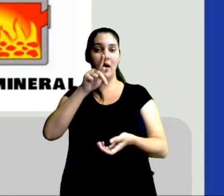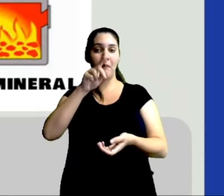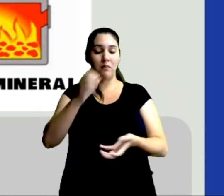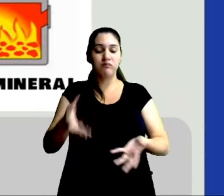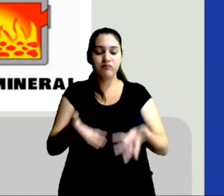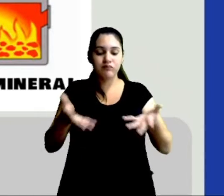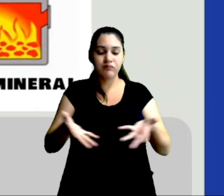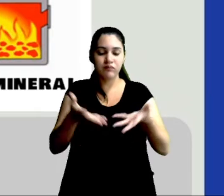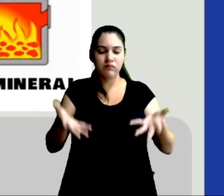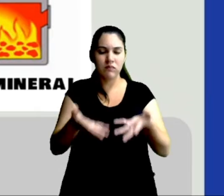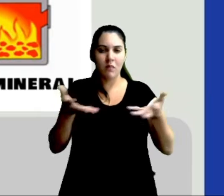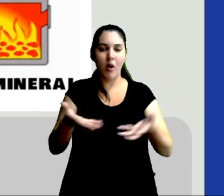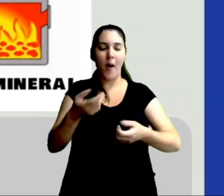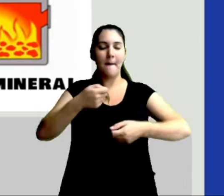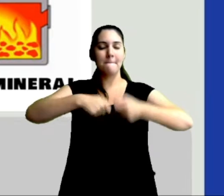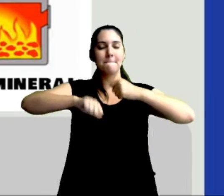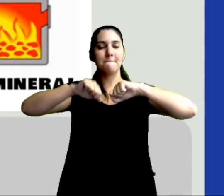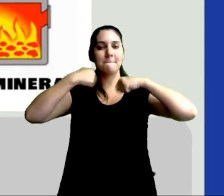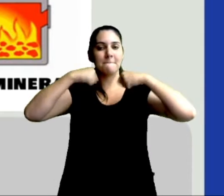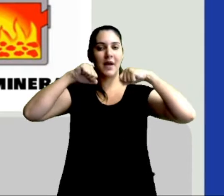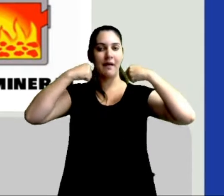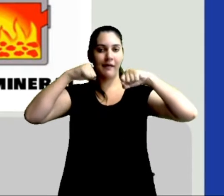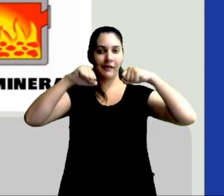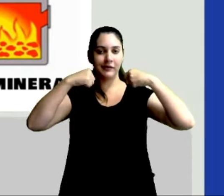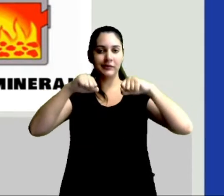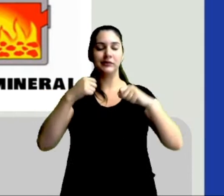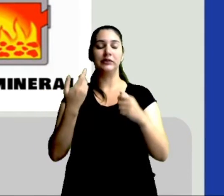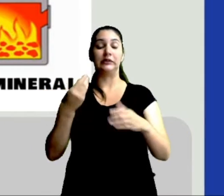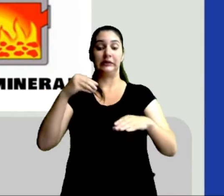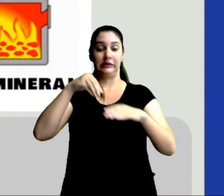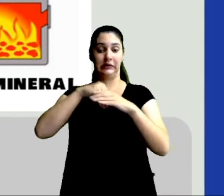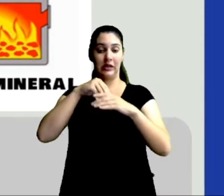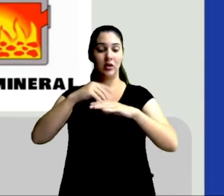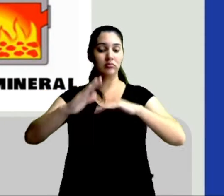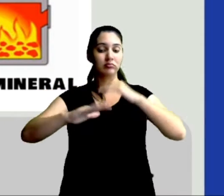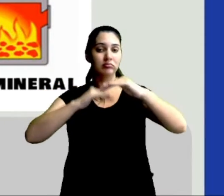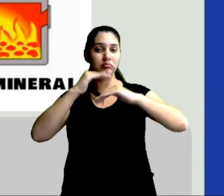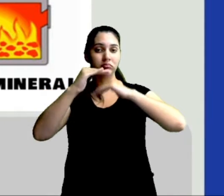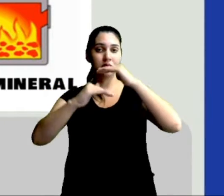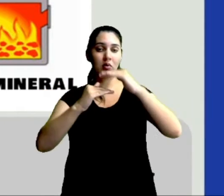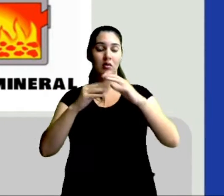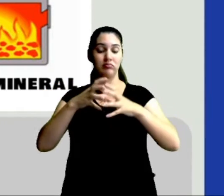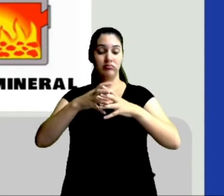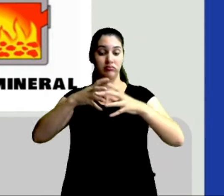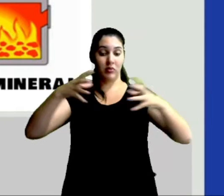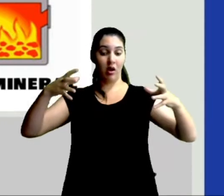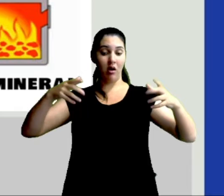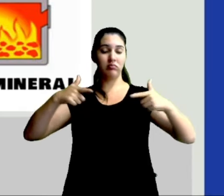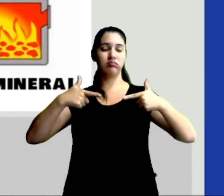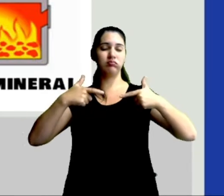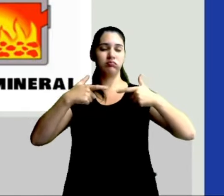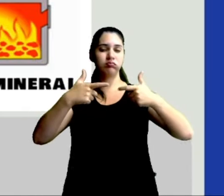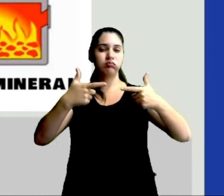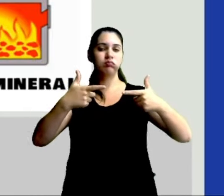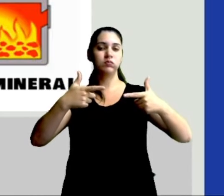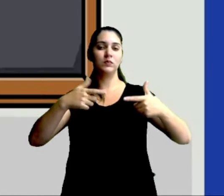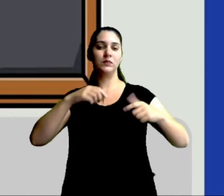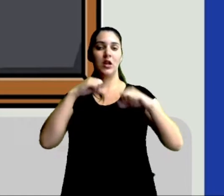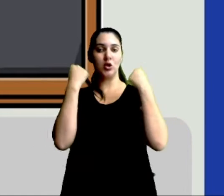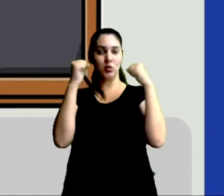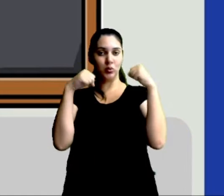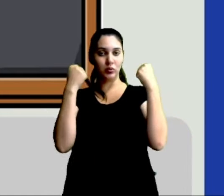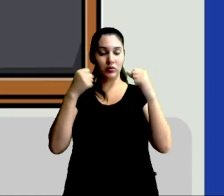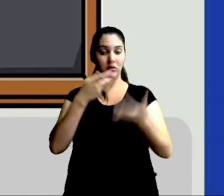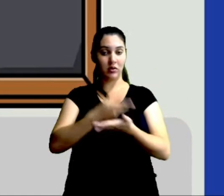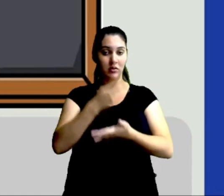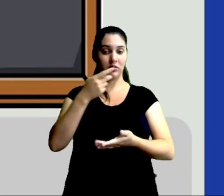então, impulsionava as máquinas, dentro desse processo daquela grande revolução industrial que aconteceu. Então,